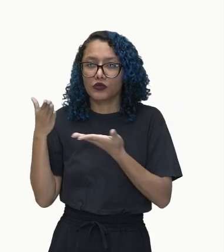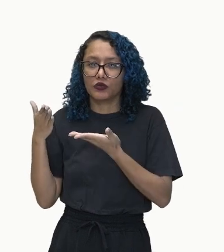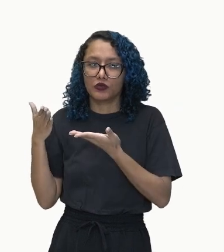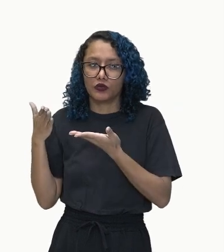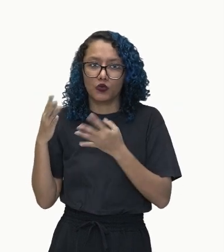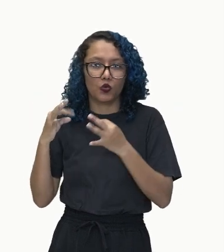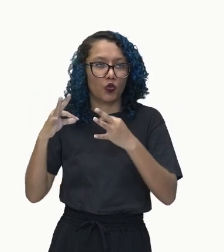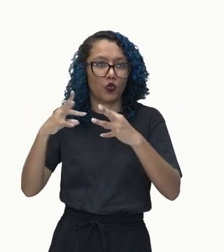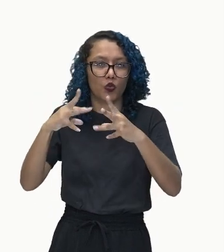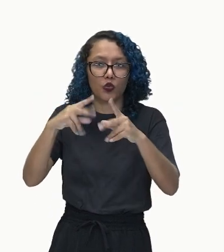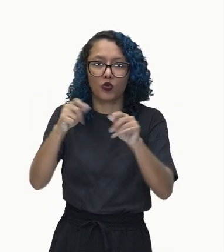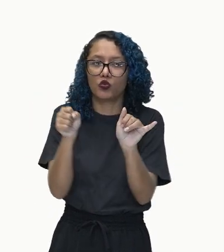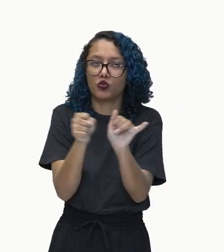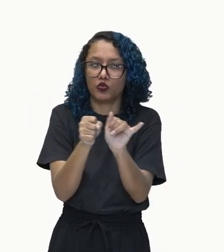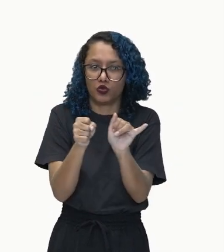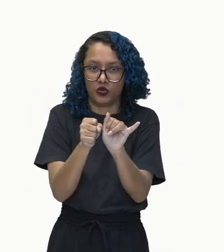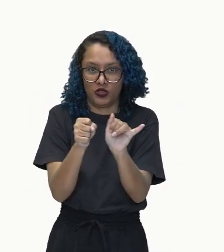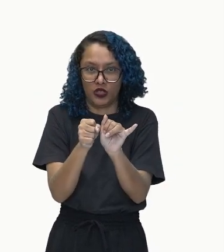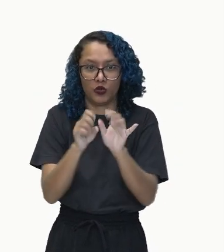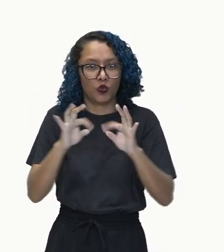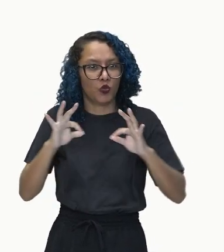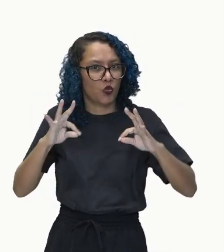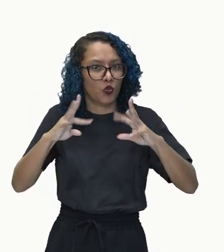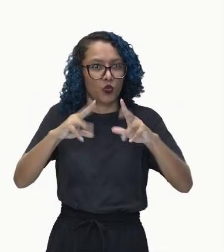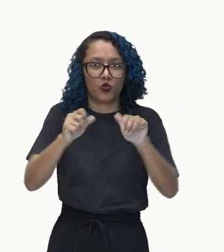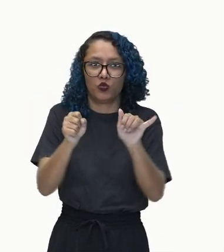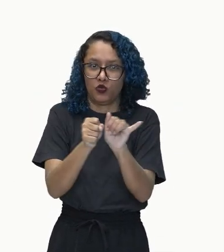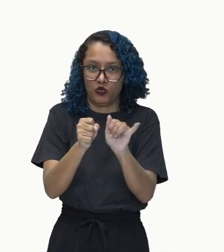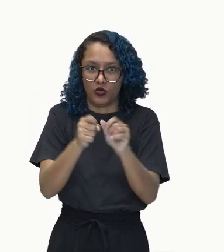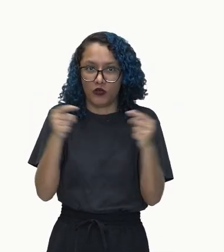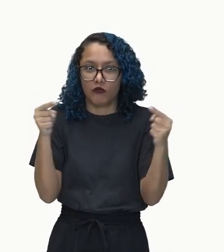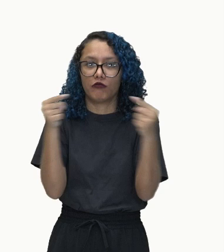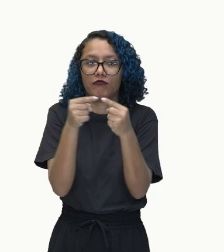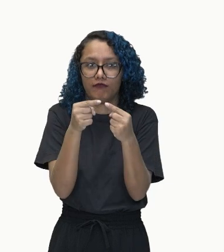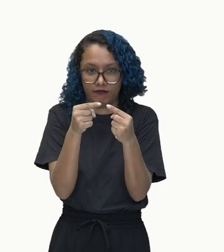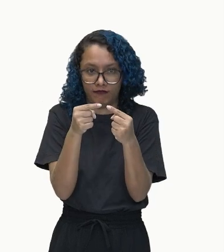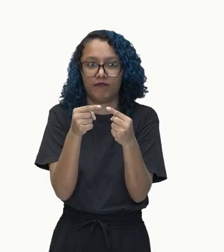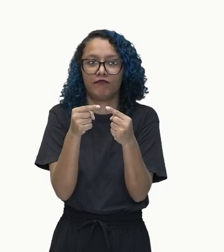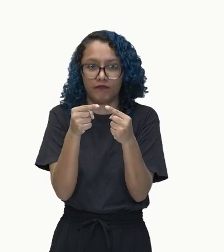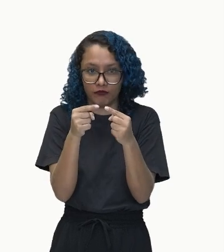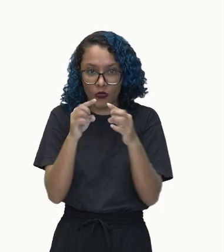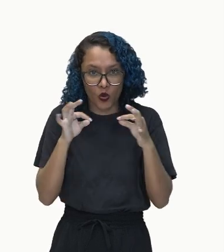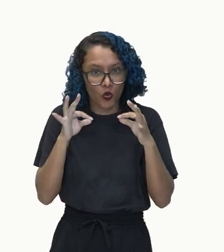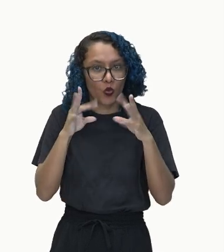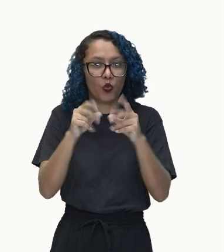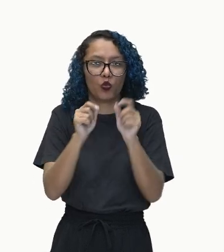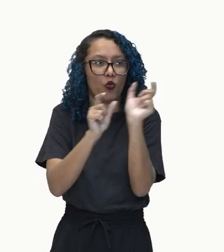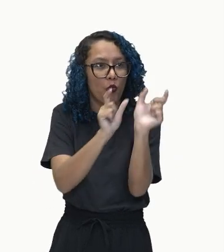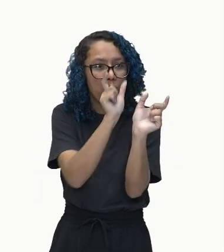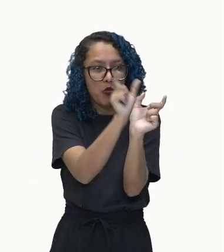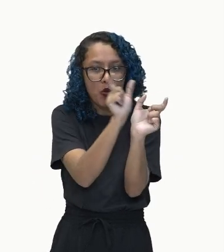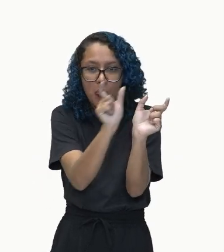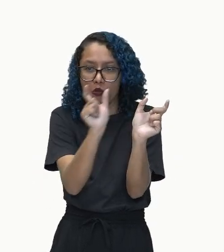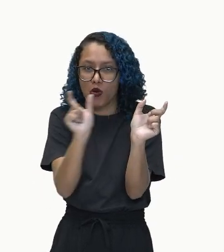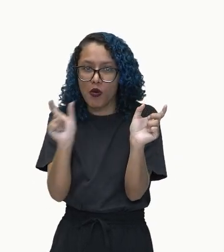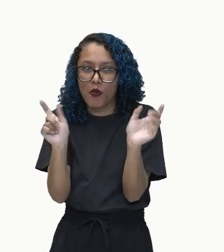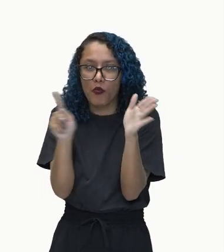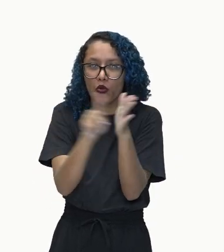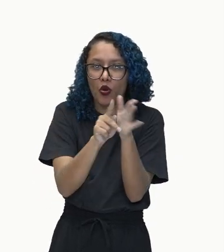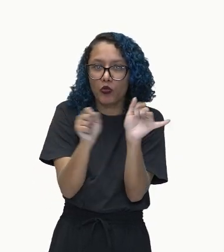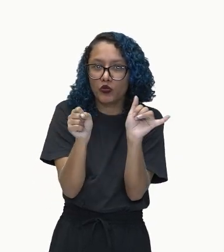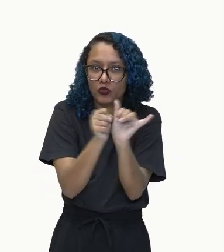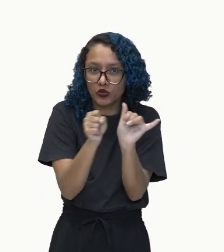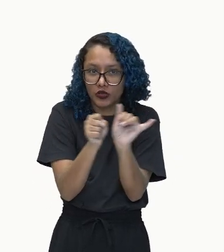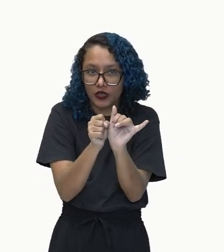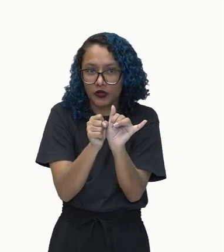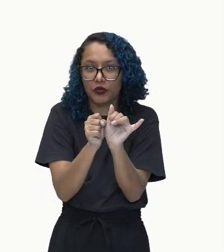pesquisas eleitorais. Tudo isso aqui é sujeito. Tudo é sujeito. Só que,